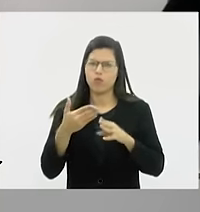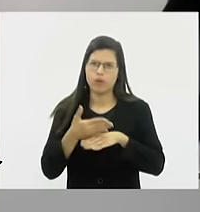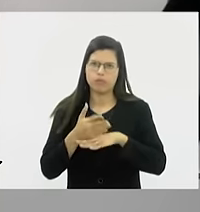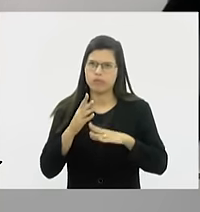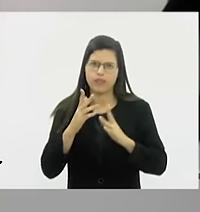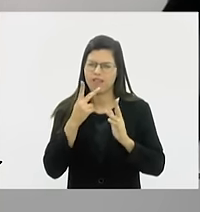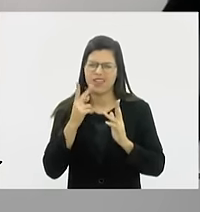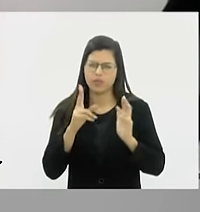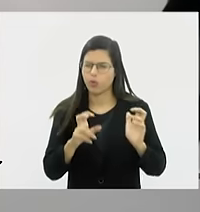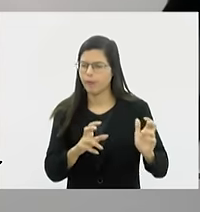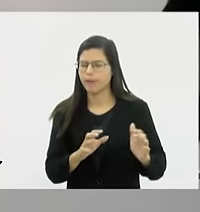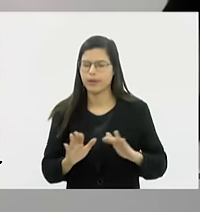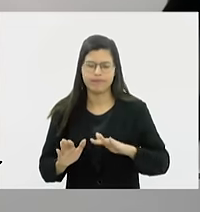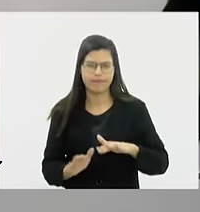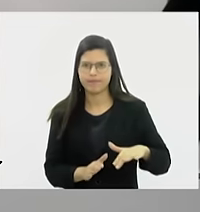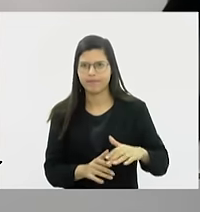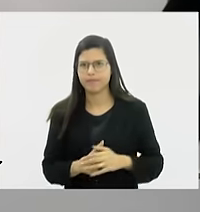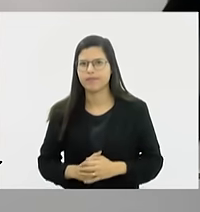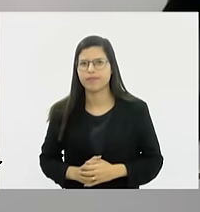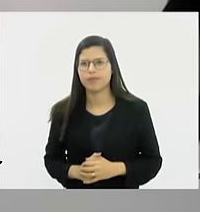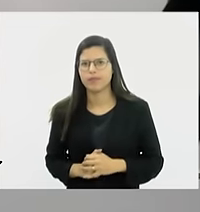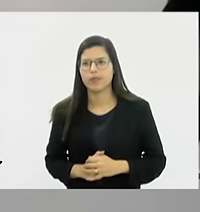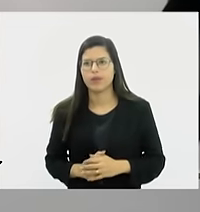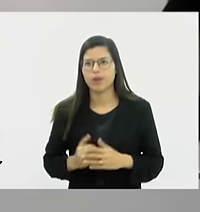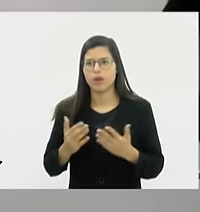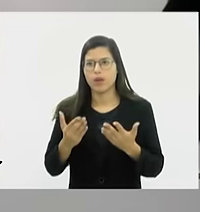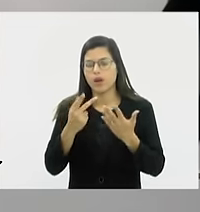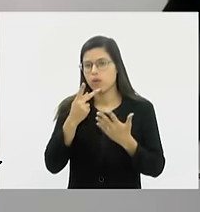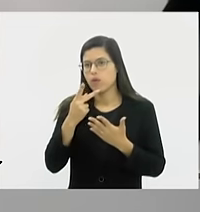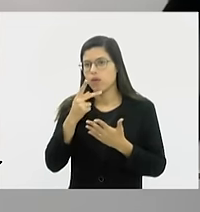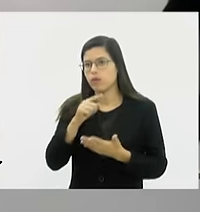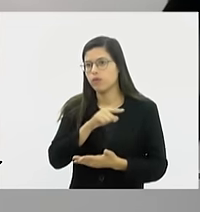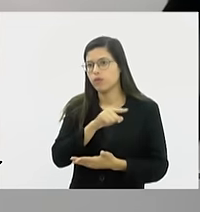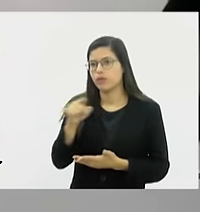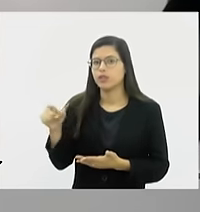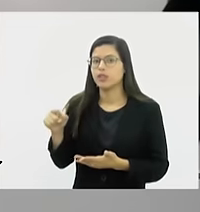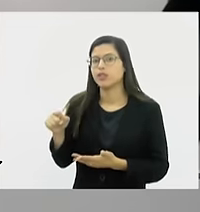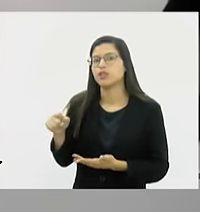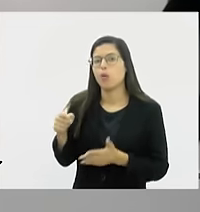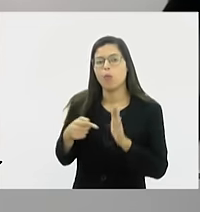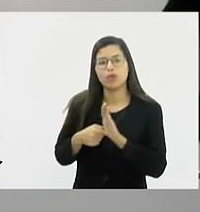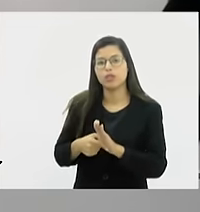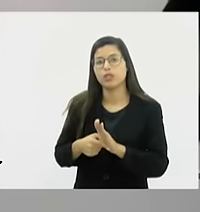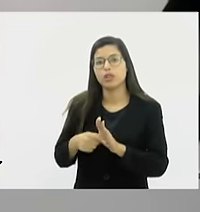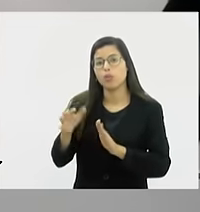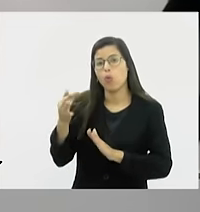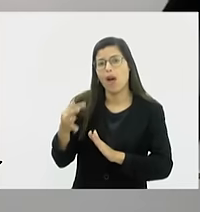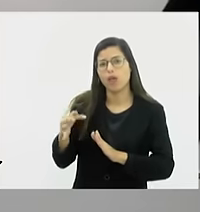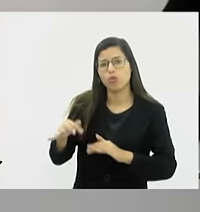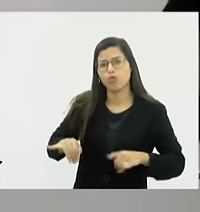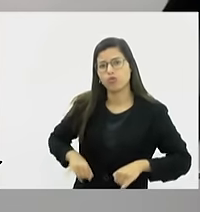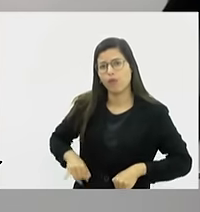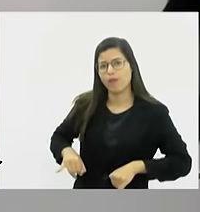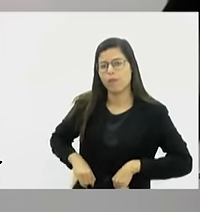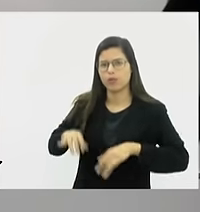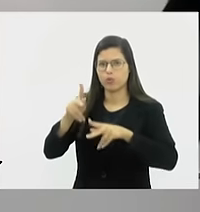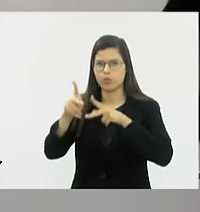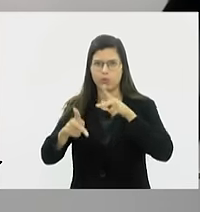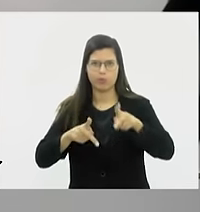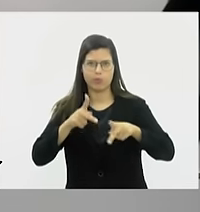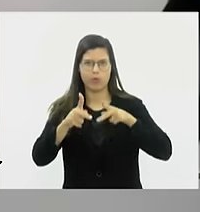quero aqui dizer que vocês estão falando a dor do povo. Eu quero dizer que vocês estão